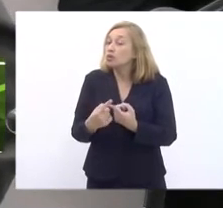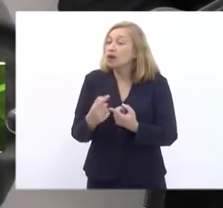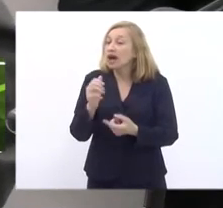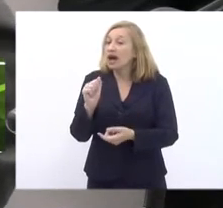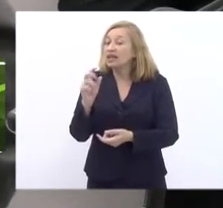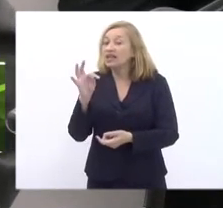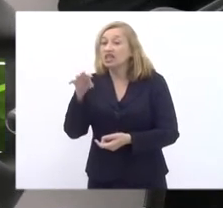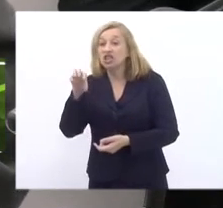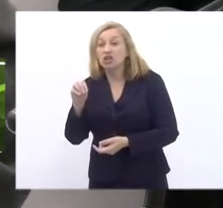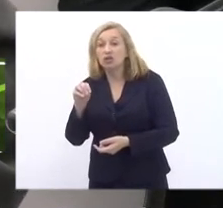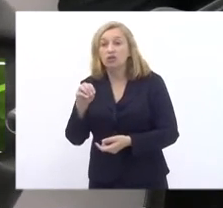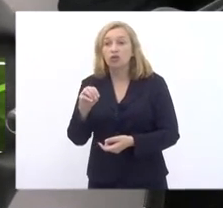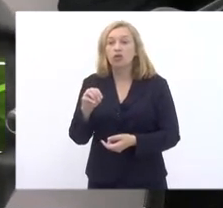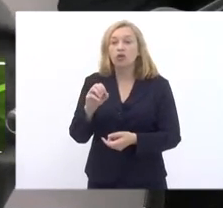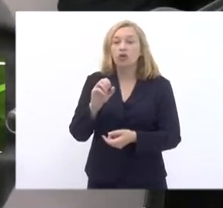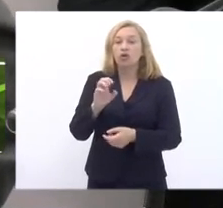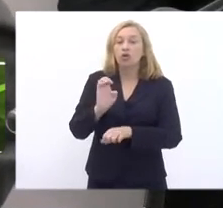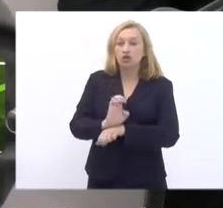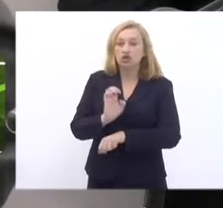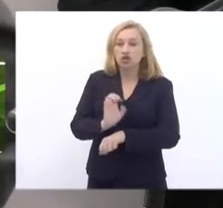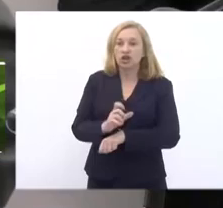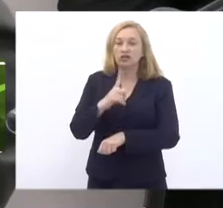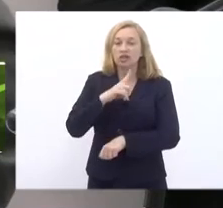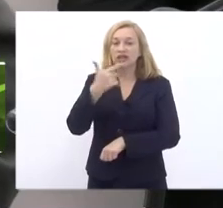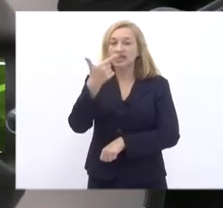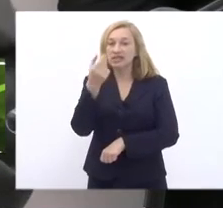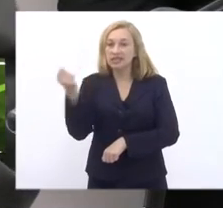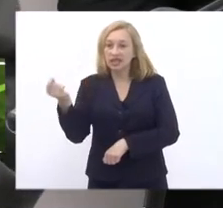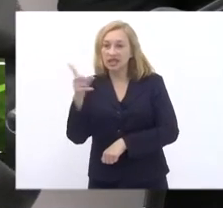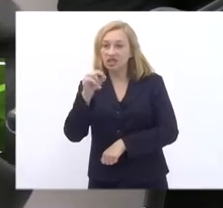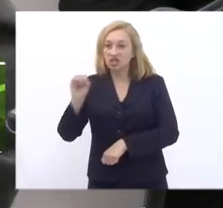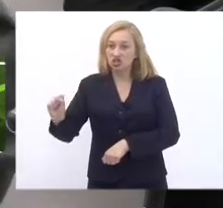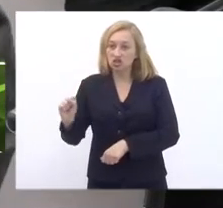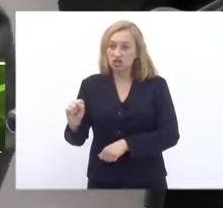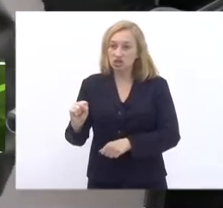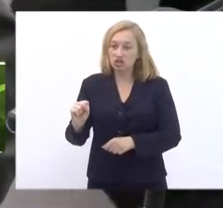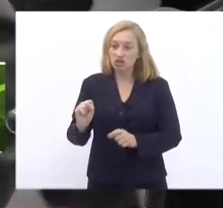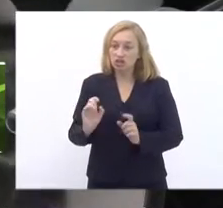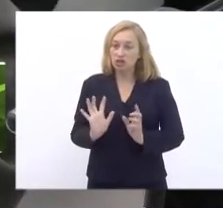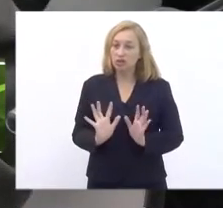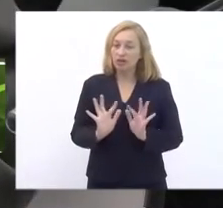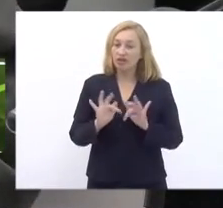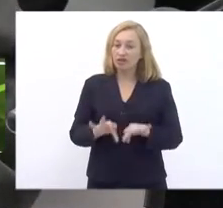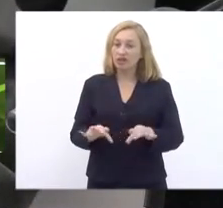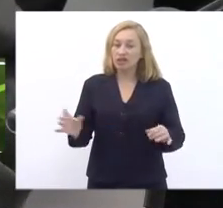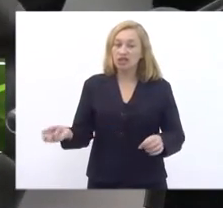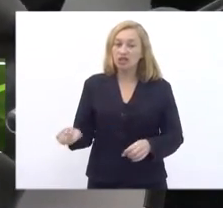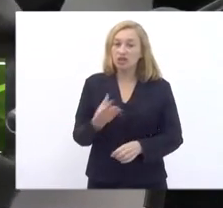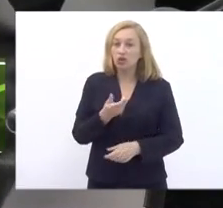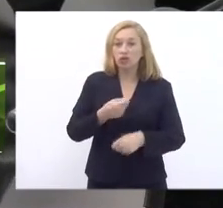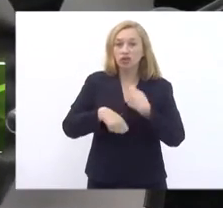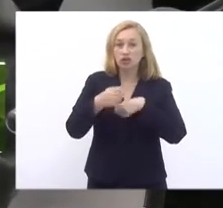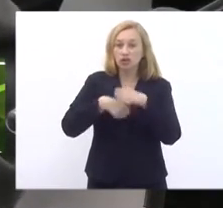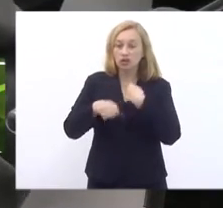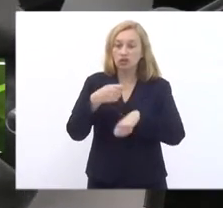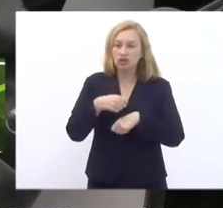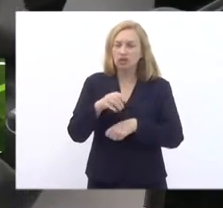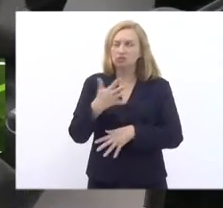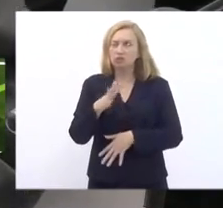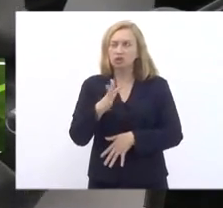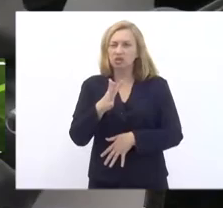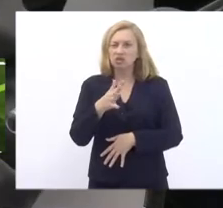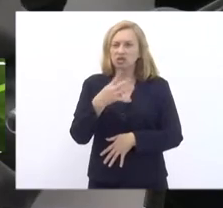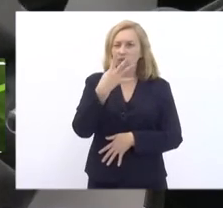aditivo, o Estado tinha 100 dias úteis para fechar essa nova negociação. 100 dias úteis dá mais ou